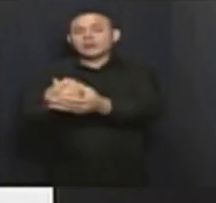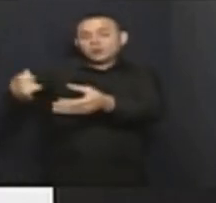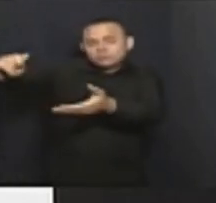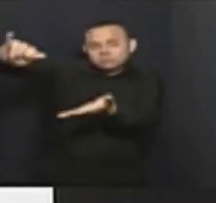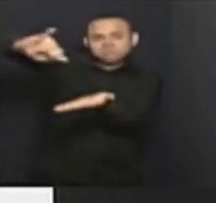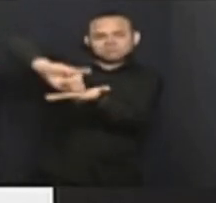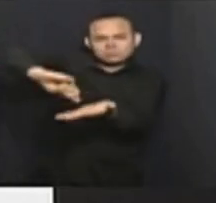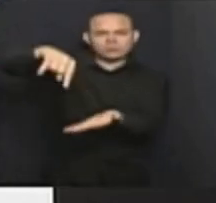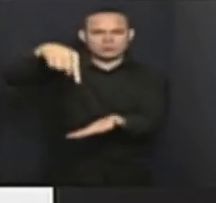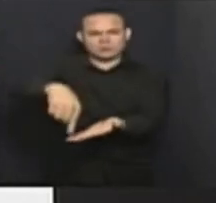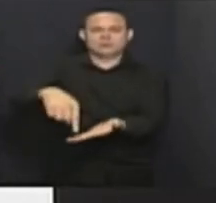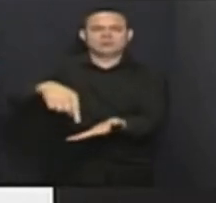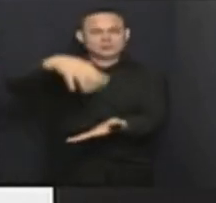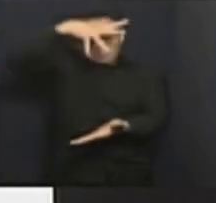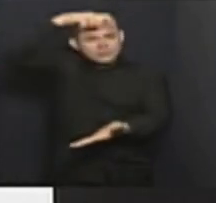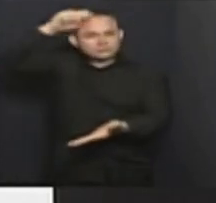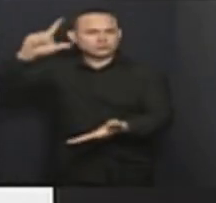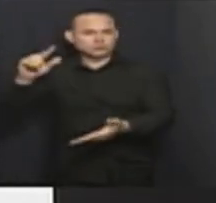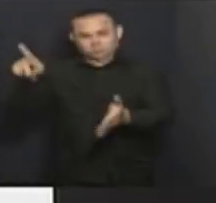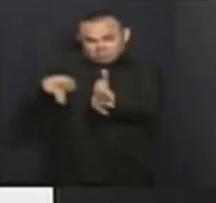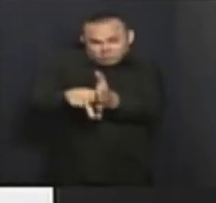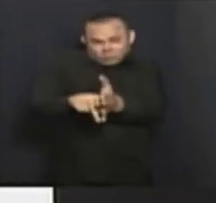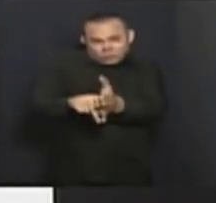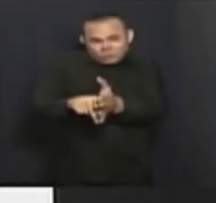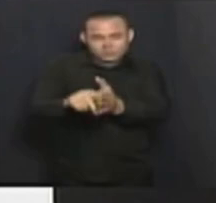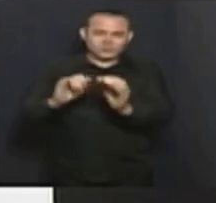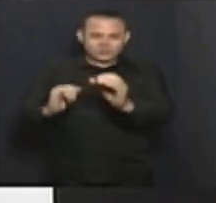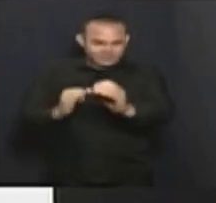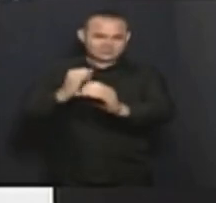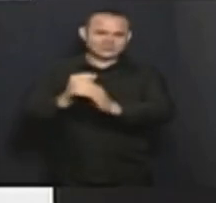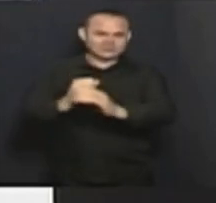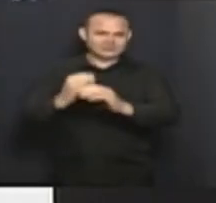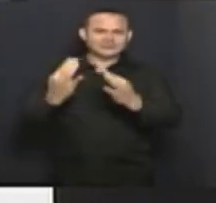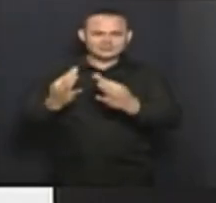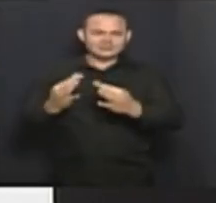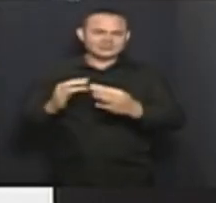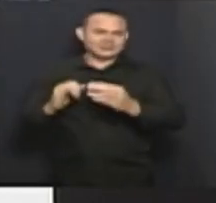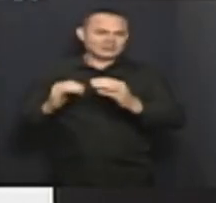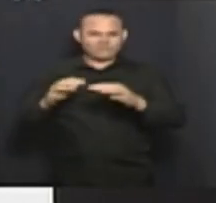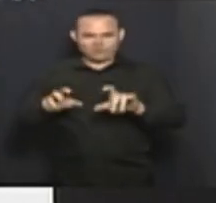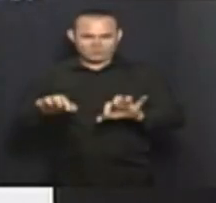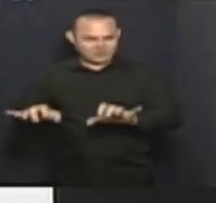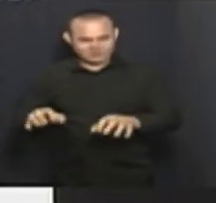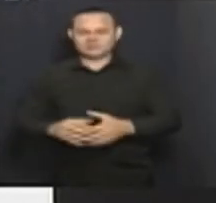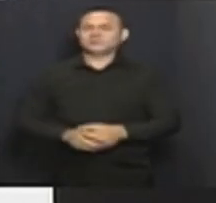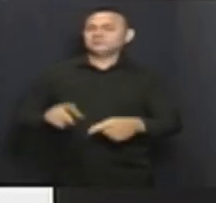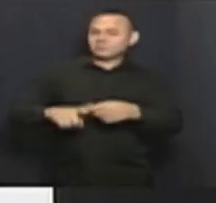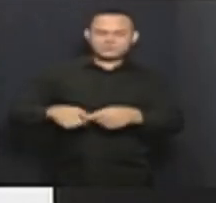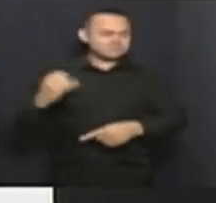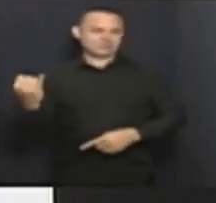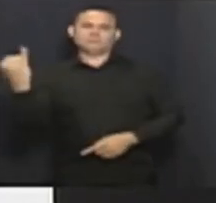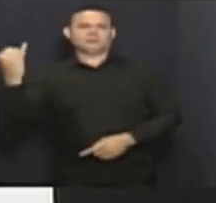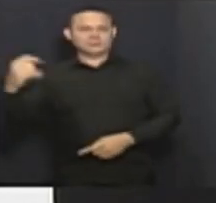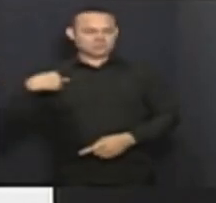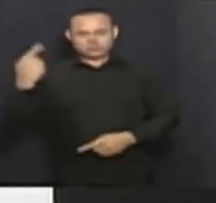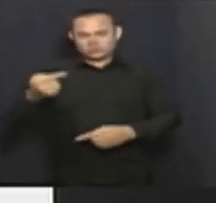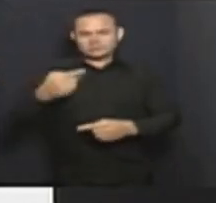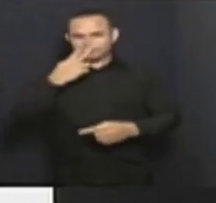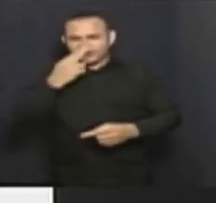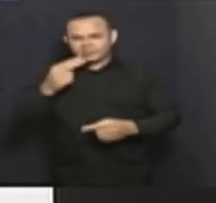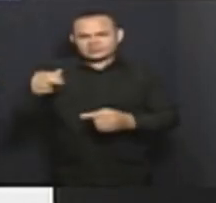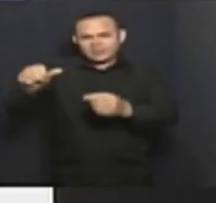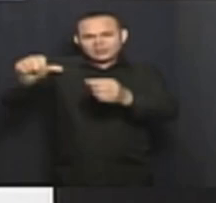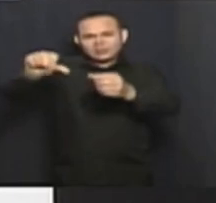informática em mato grosso do sul porque nós estamos ficando para trás no quesito mais importante no mundo hoje que é